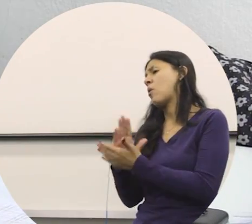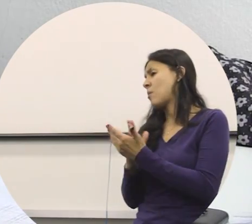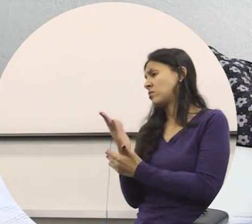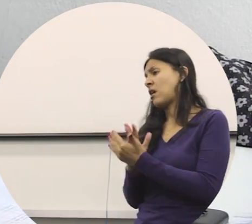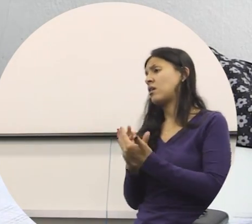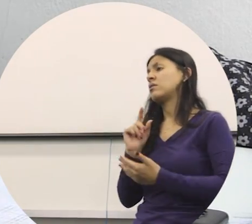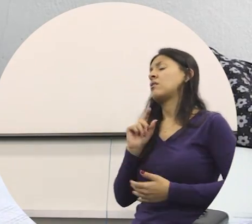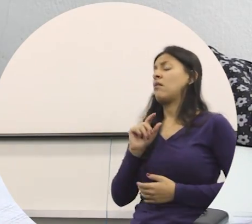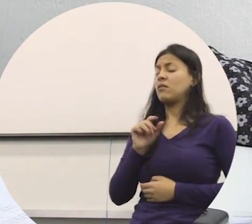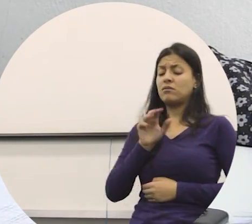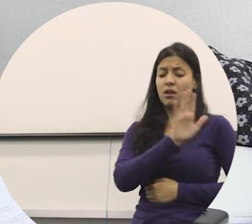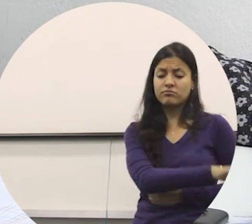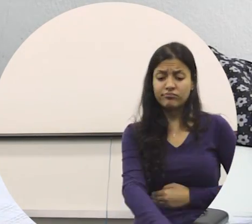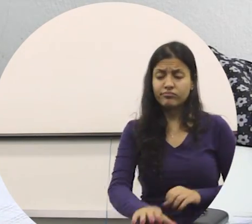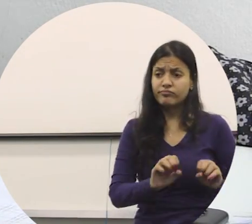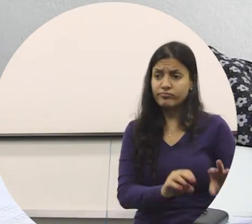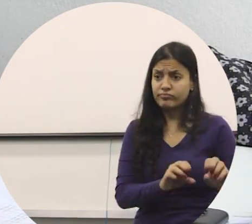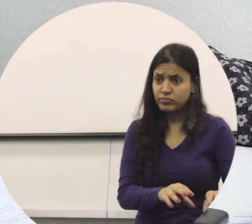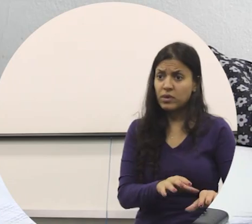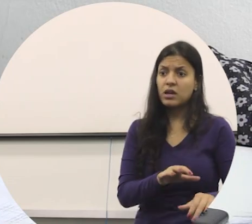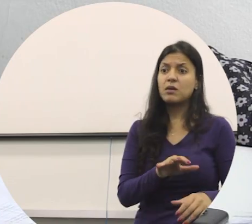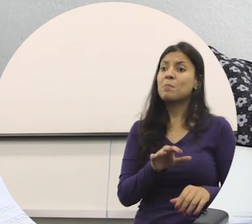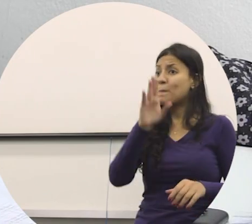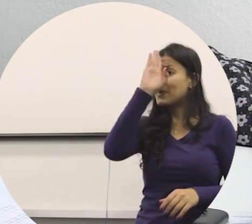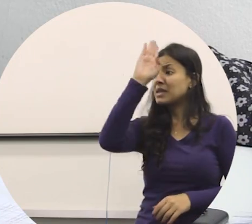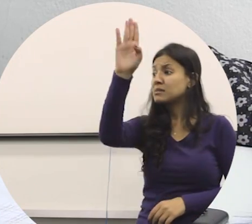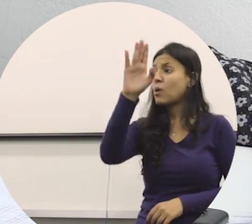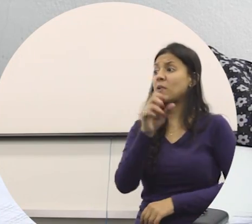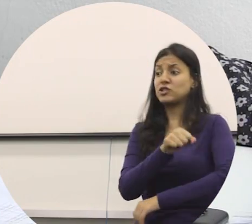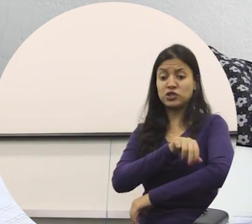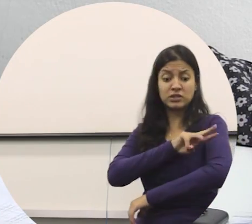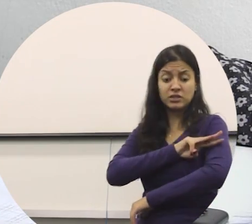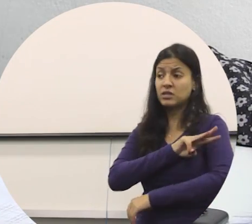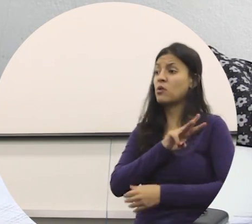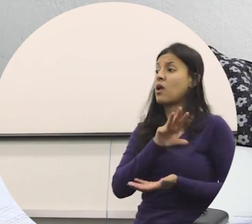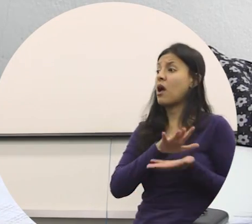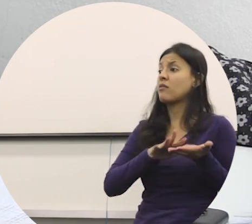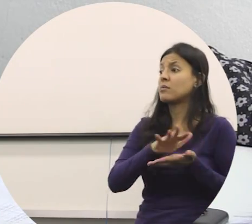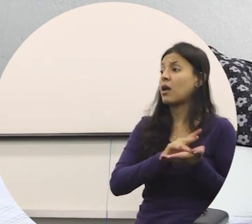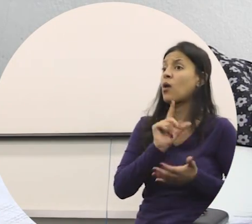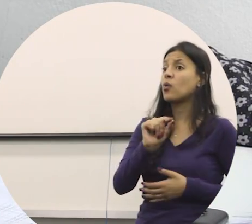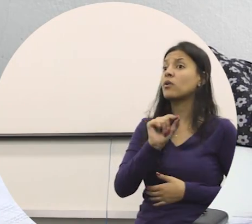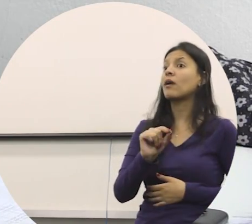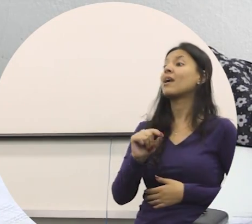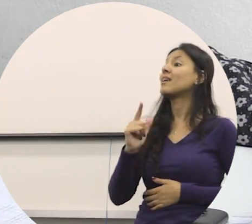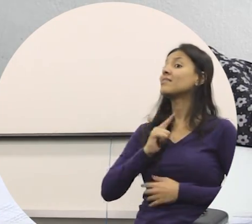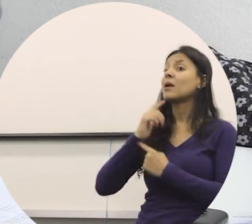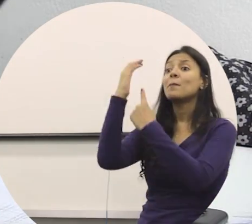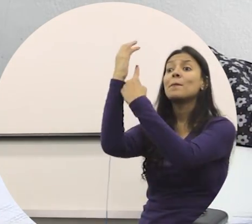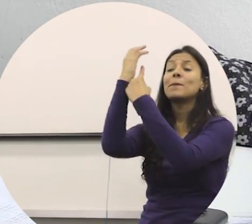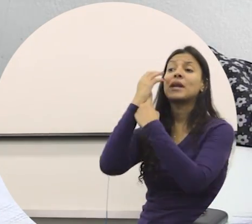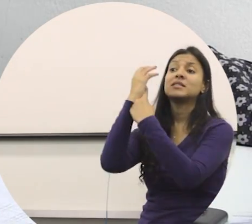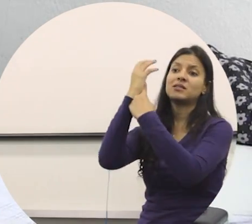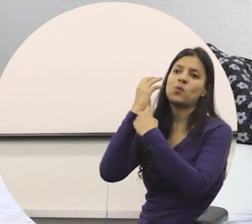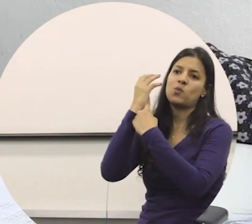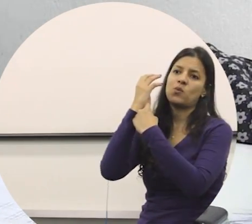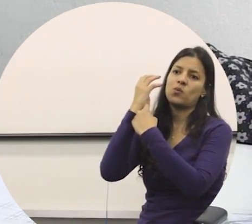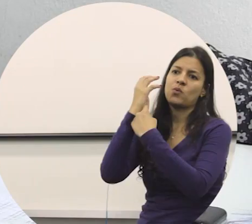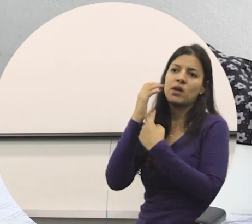processo de educação infantil e ciclo alfabetização, principalmente, a questão da pressão que a gente tem, às vezes, quando você